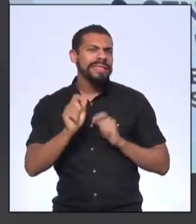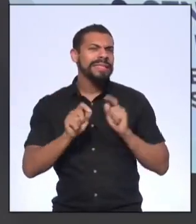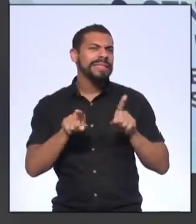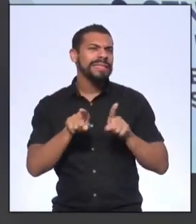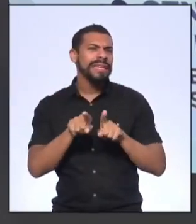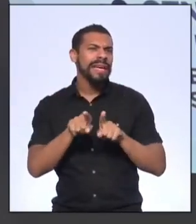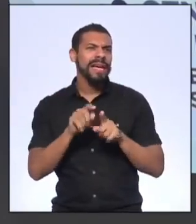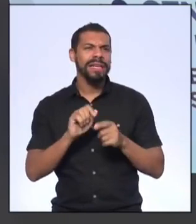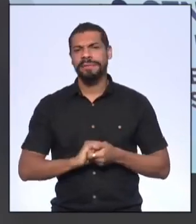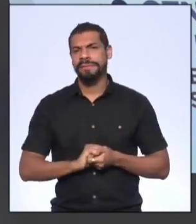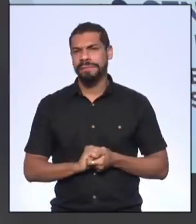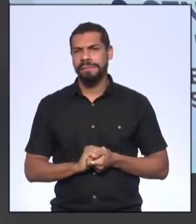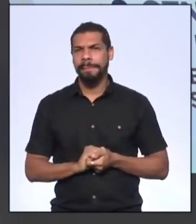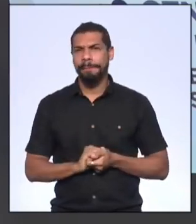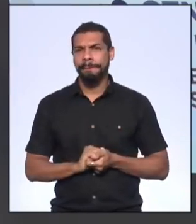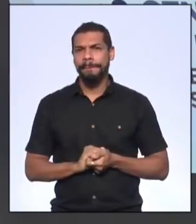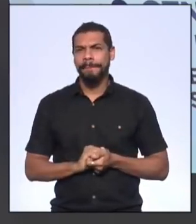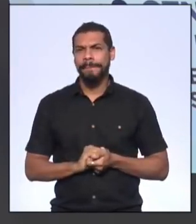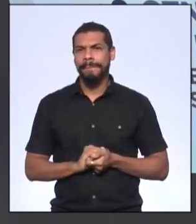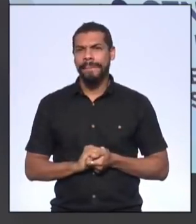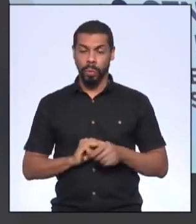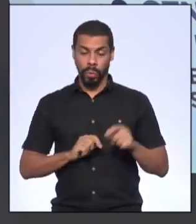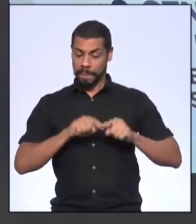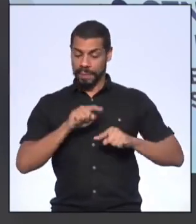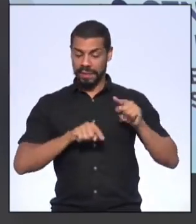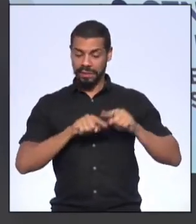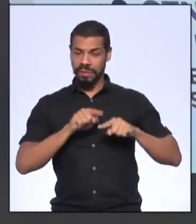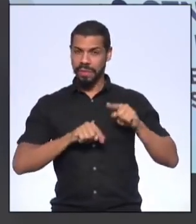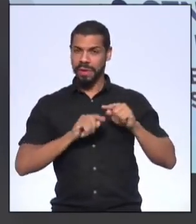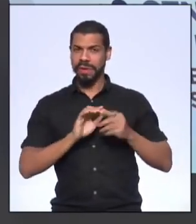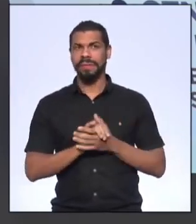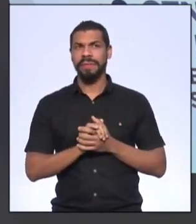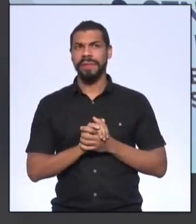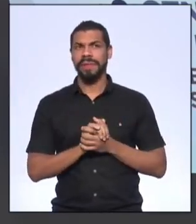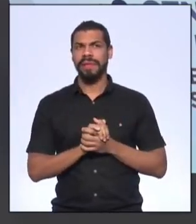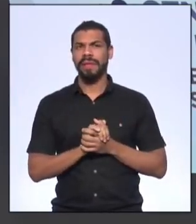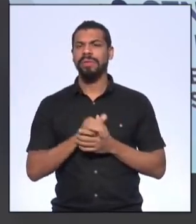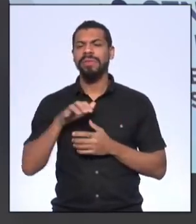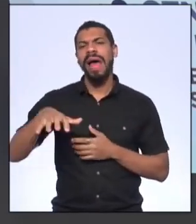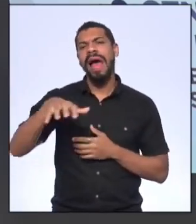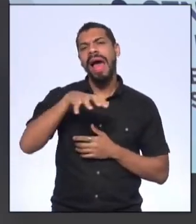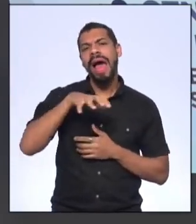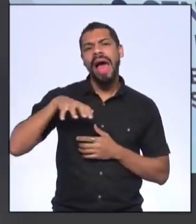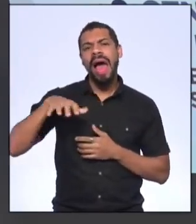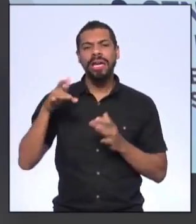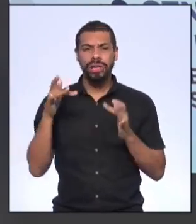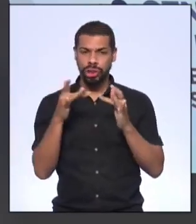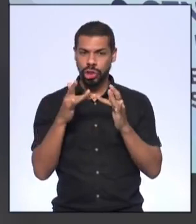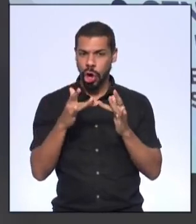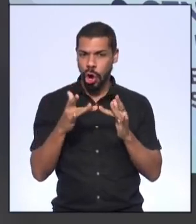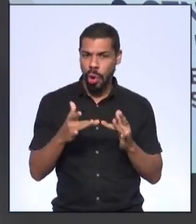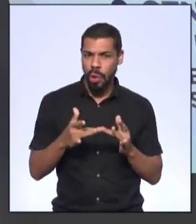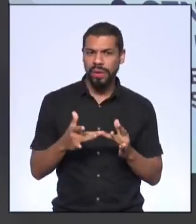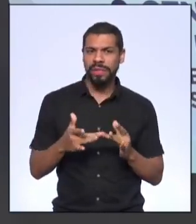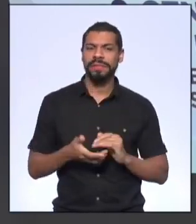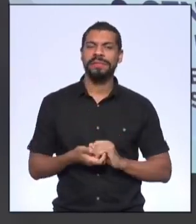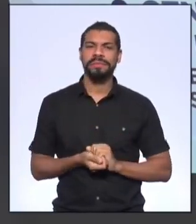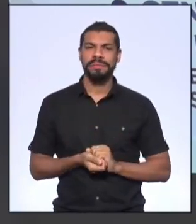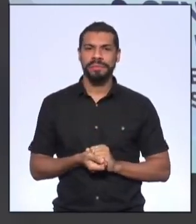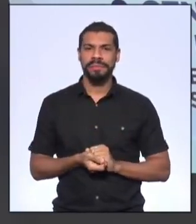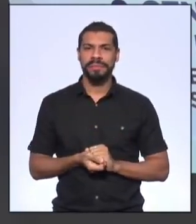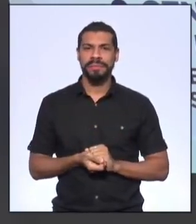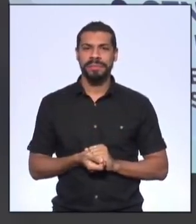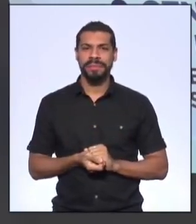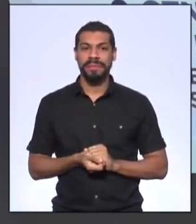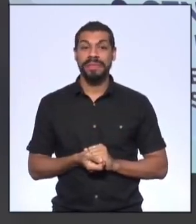condução depende né, do material que é feito, né? O material depende da área, né, de contato, tá vendo? Esse material aí provavelmente é o alumínio, né?